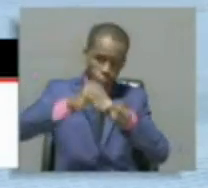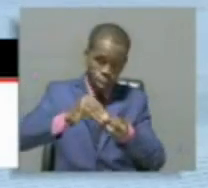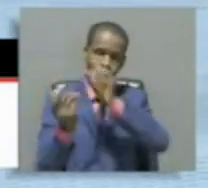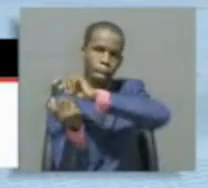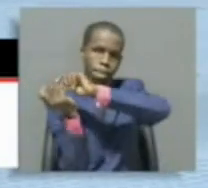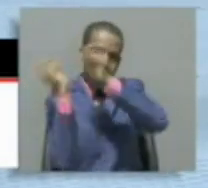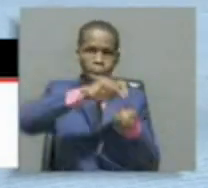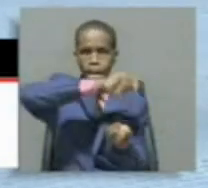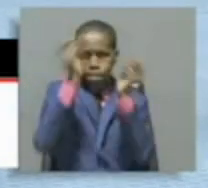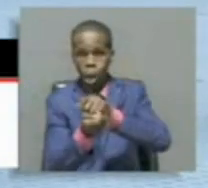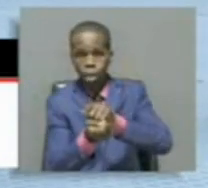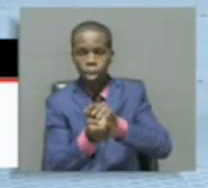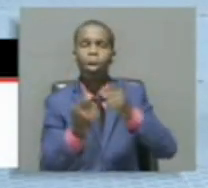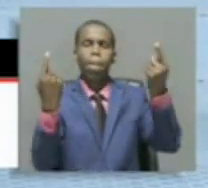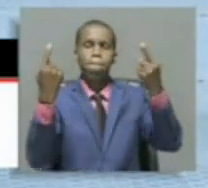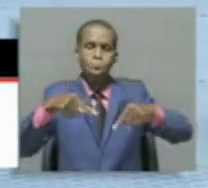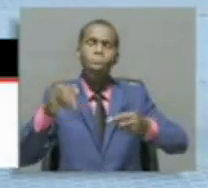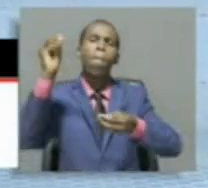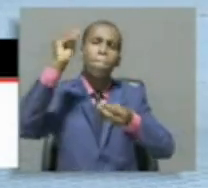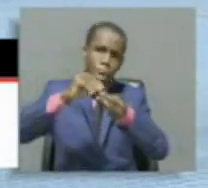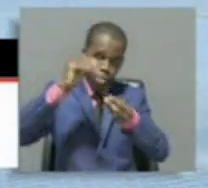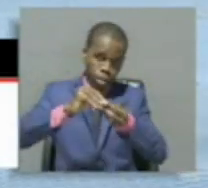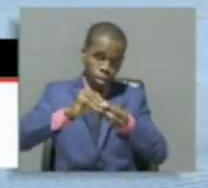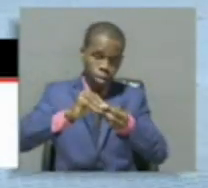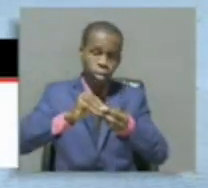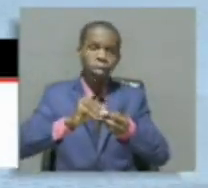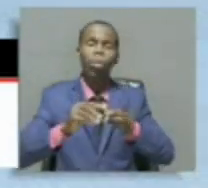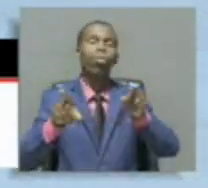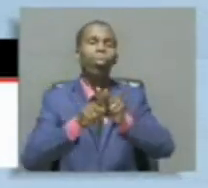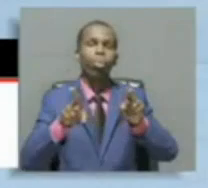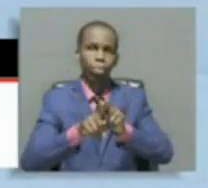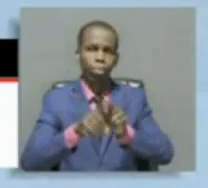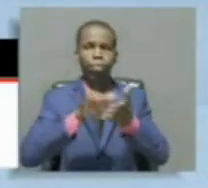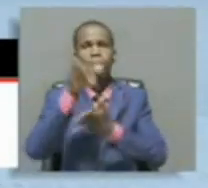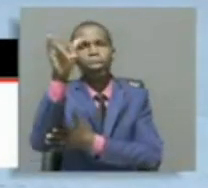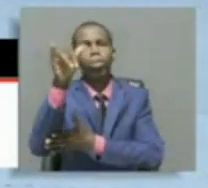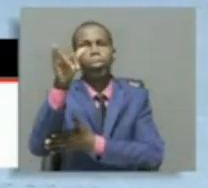os melhores da geral vão competir no AGP Tour de Abu Dhabi.